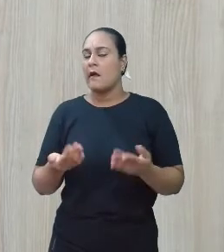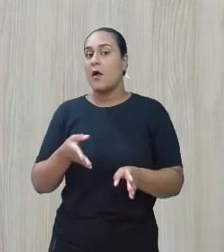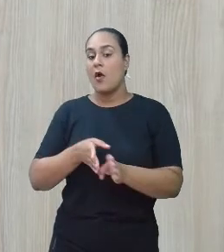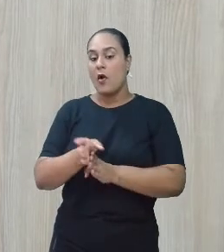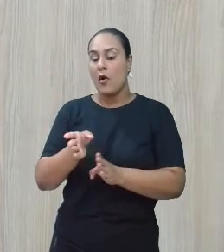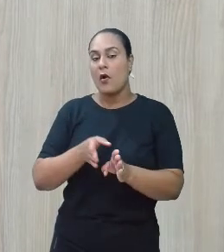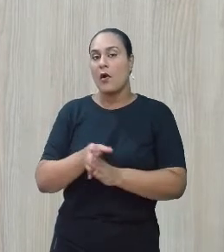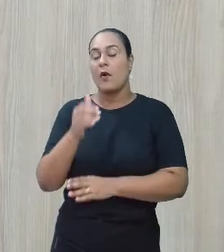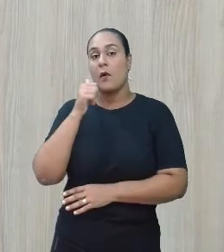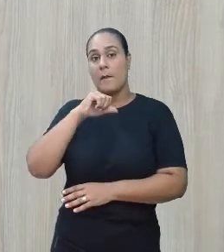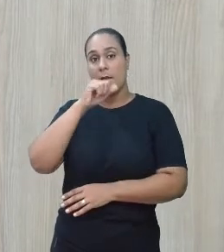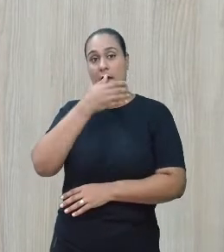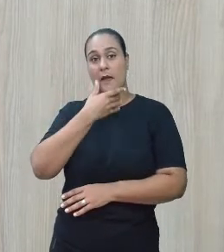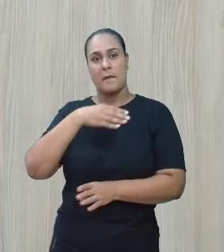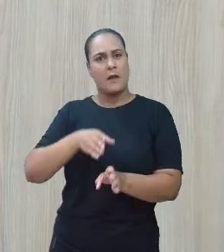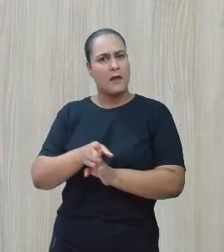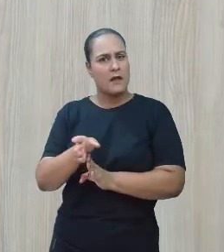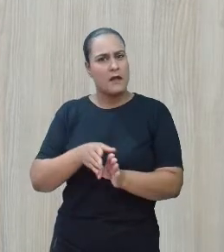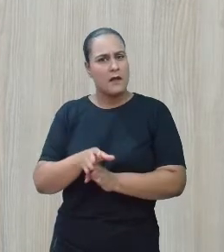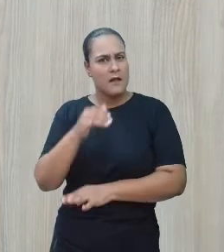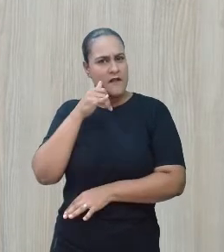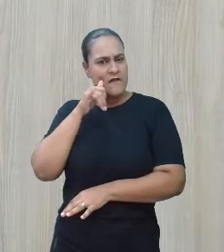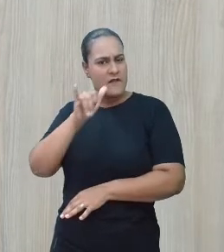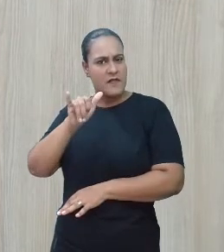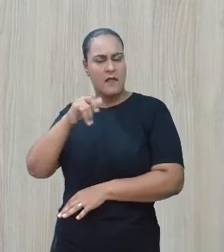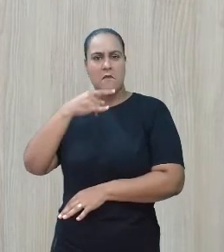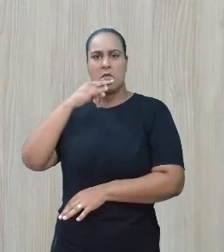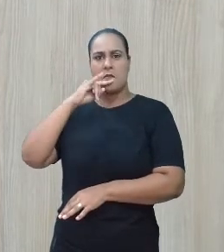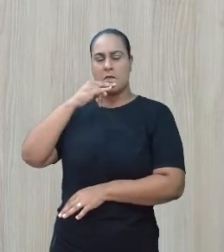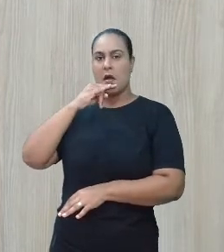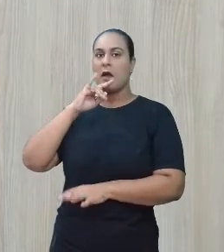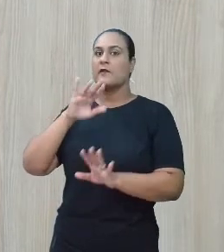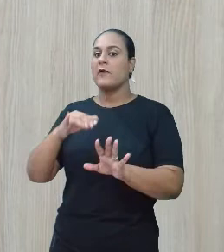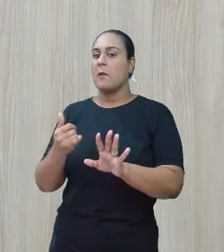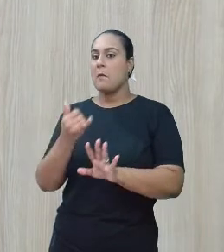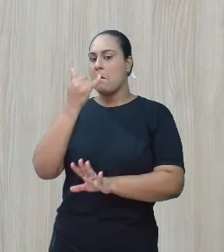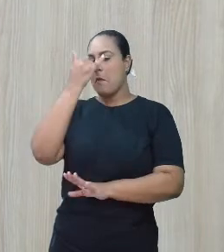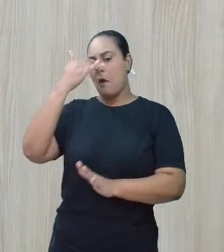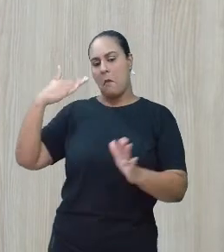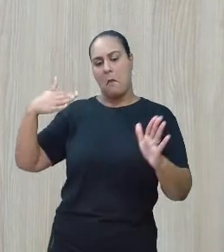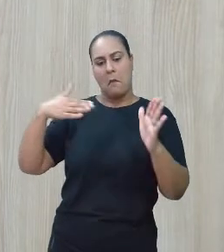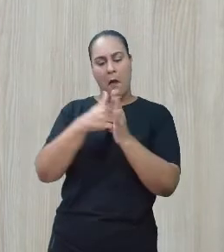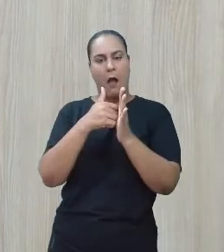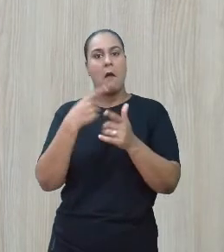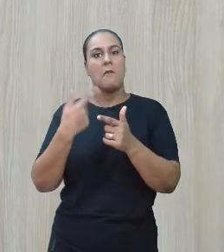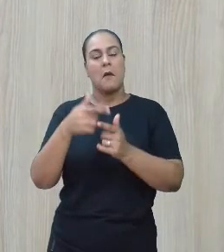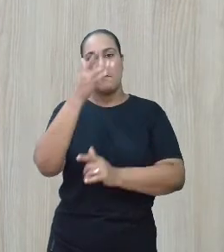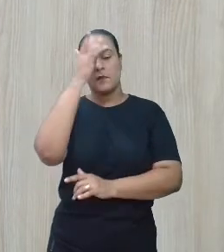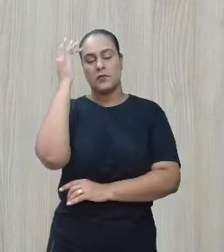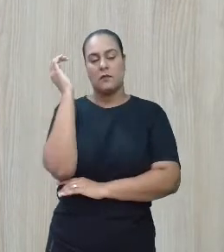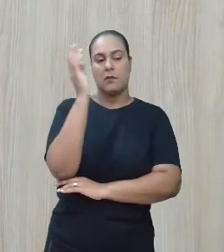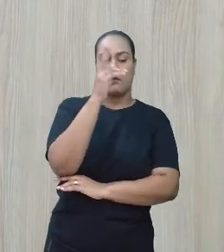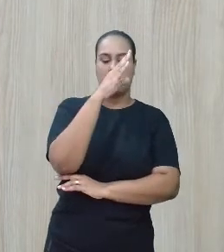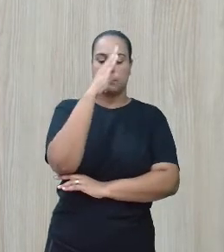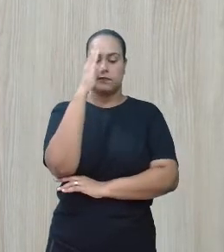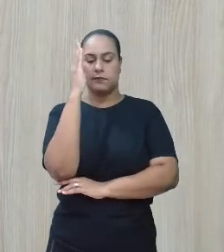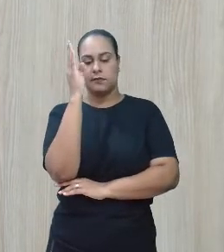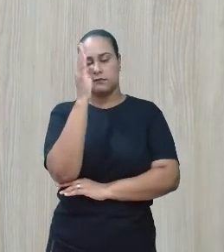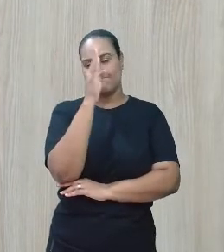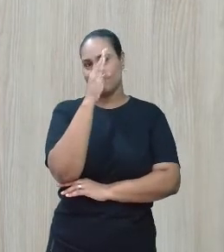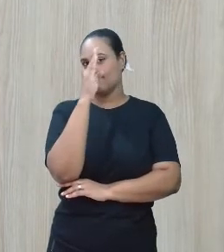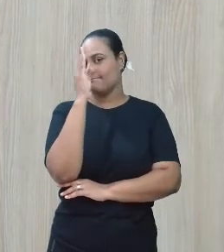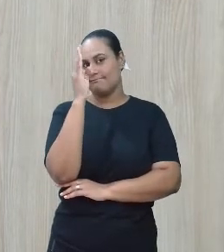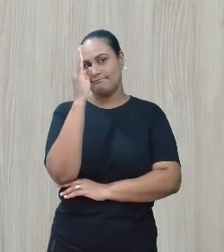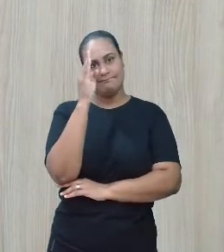isso para evitar essas bebidas em casa. Nós vimos muitos acidentes de trânsito devido ao alcoolismo, então a pessoa já está embriagada, já não